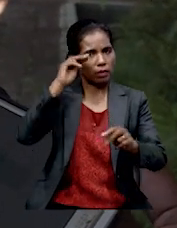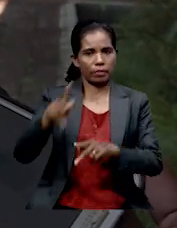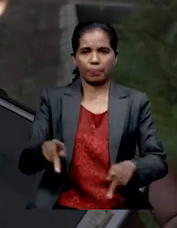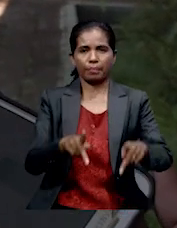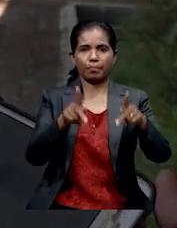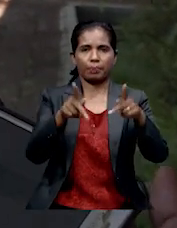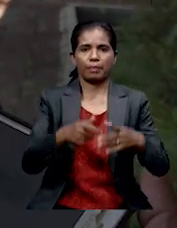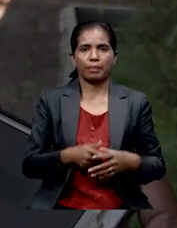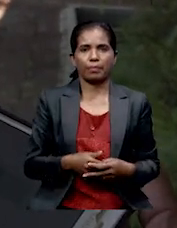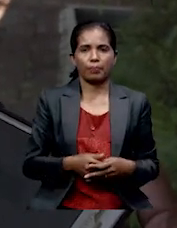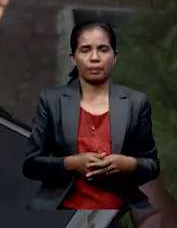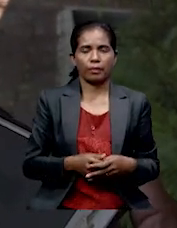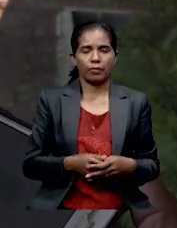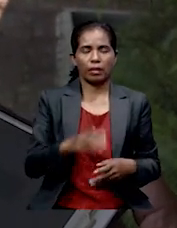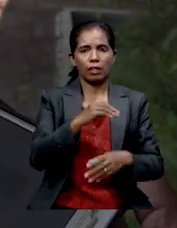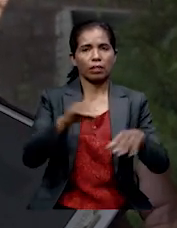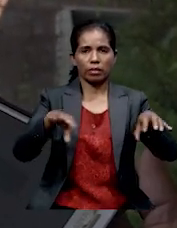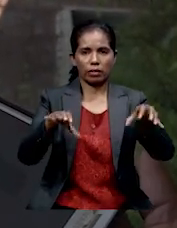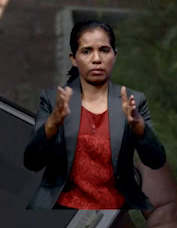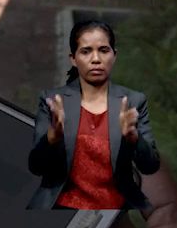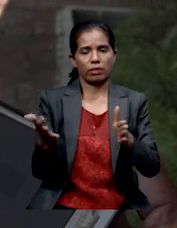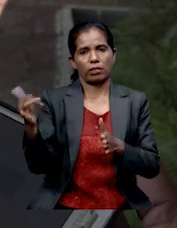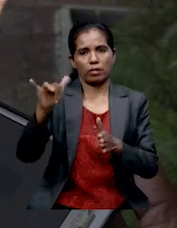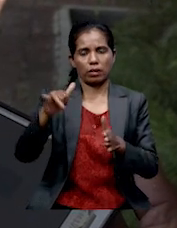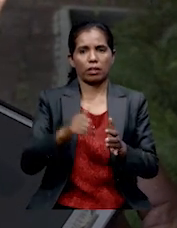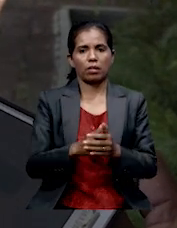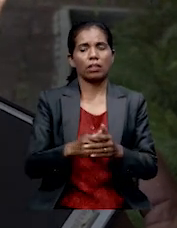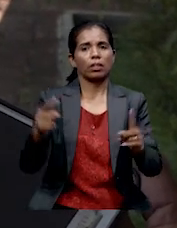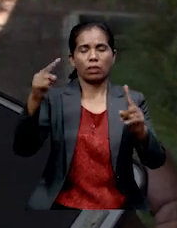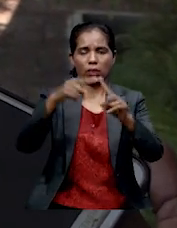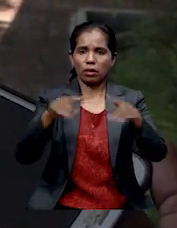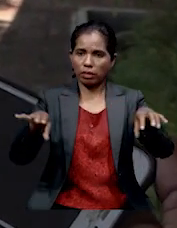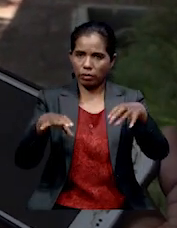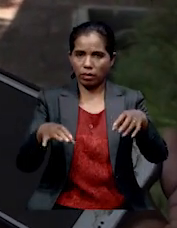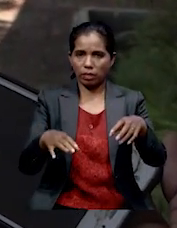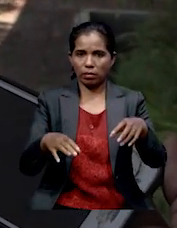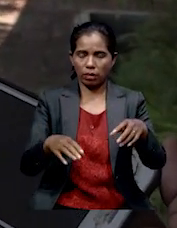ambe sistema sira quando tona ia sistema ne significa kata